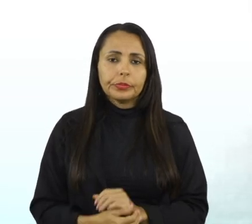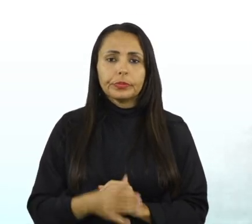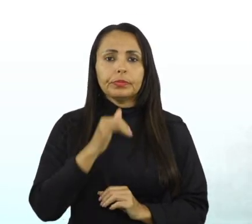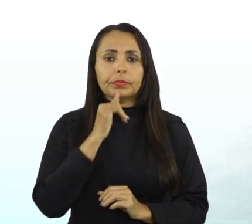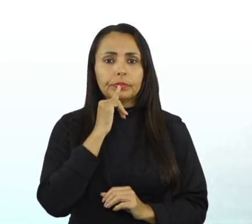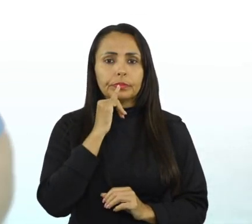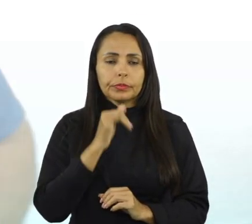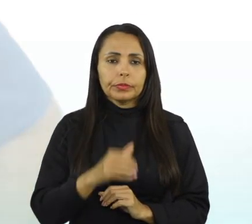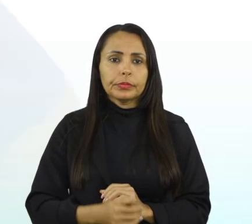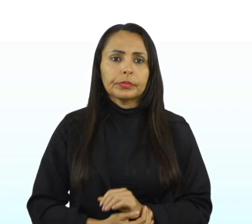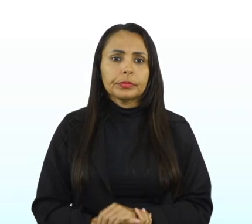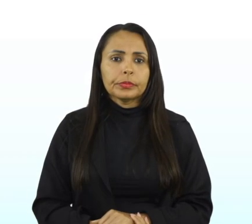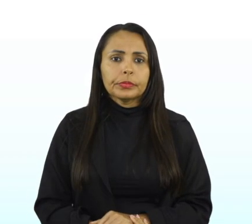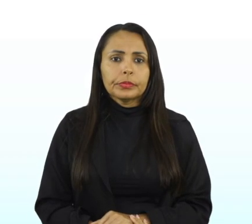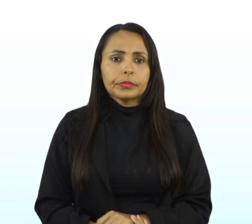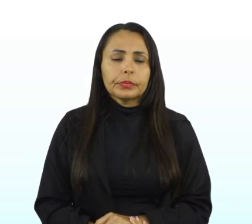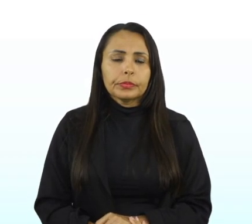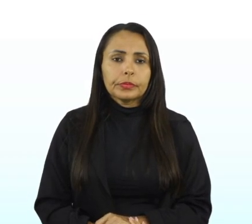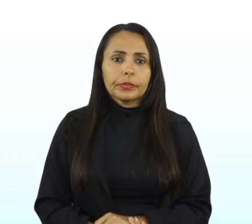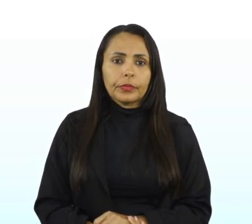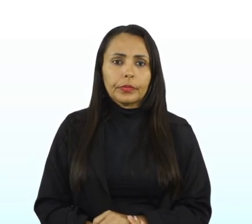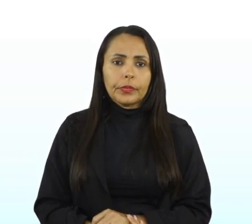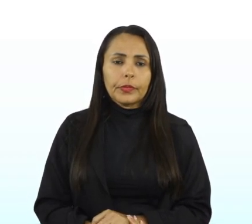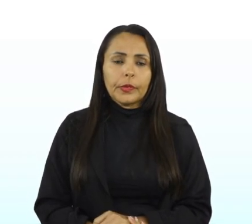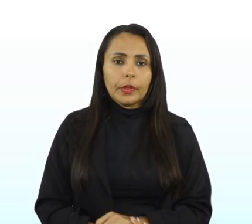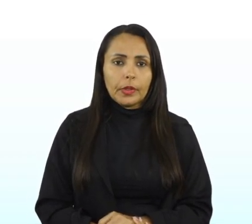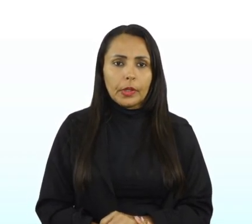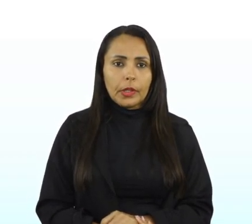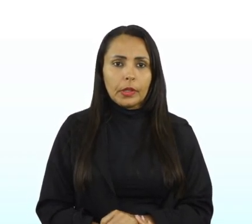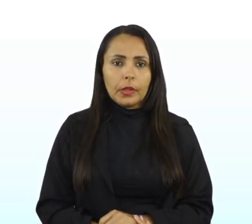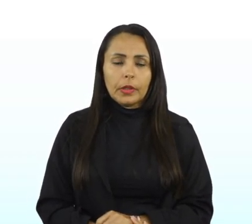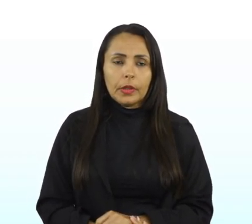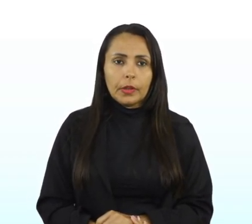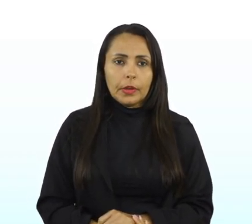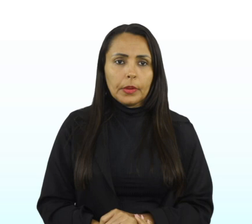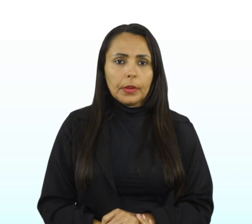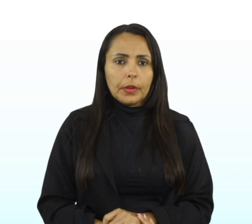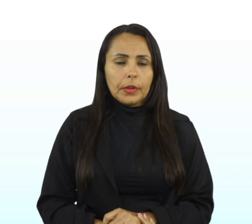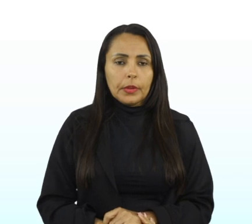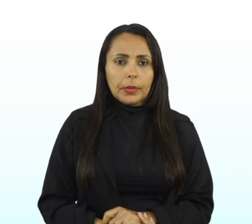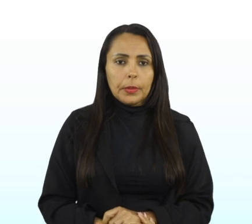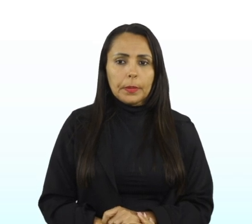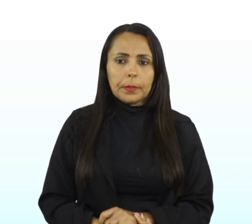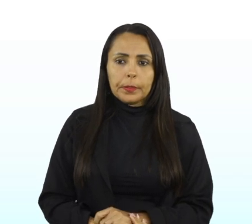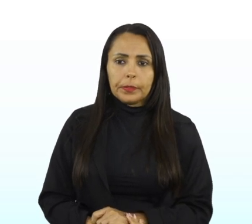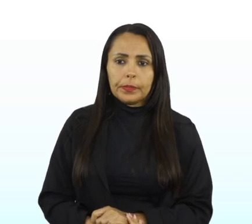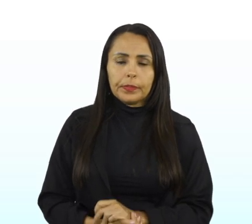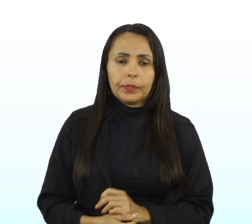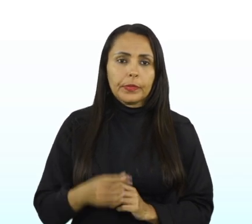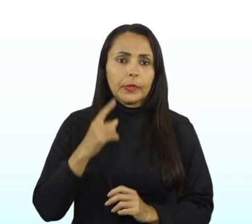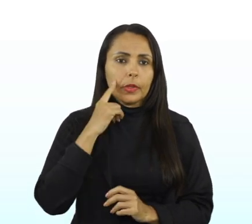Dá uma olhada aí, nessa tirinha aí. Olha lá. Passa aí, Léo, a tirinha. Olha a tirinha aí, ó.